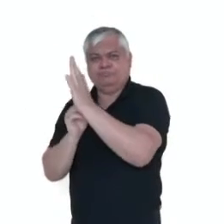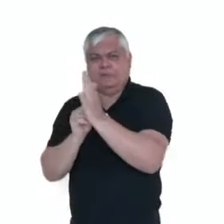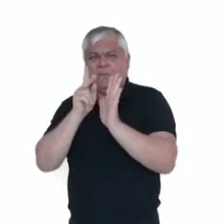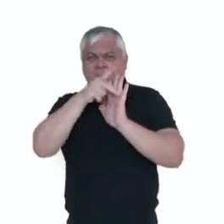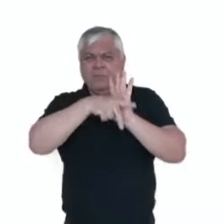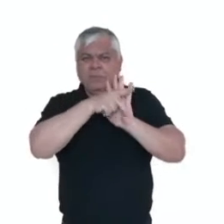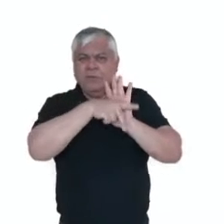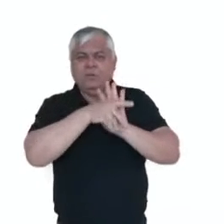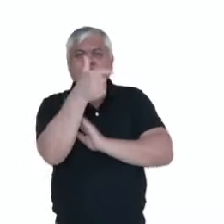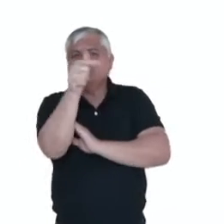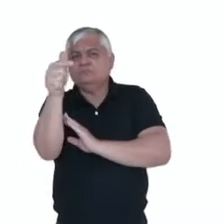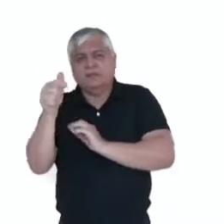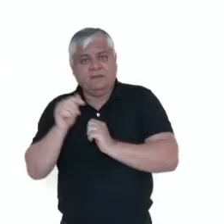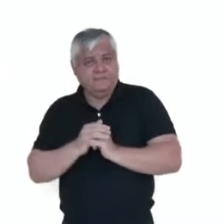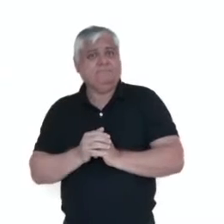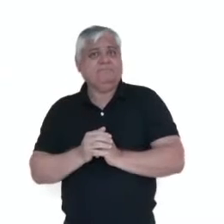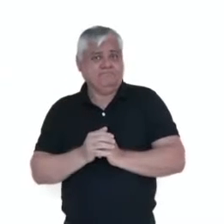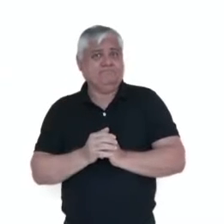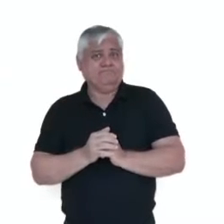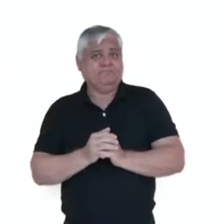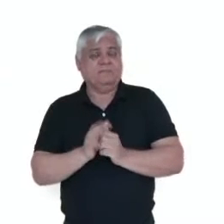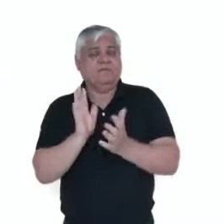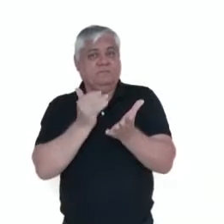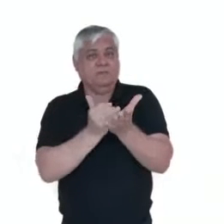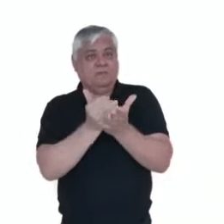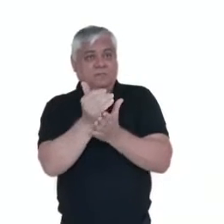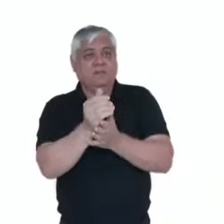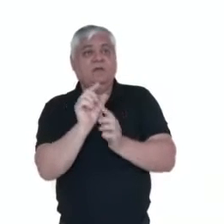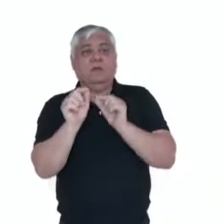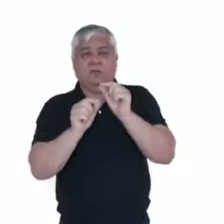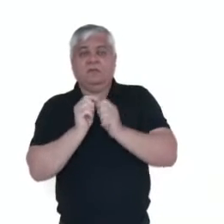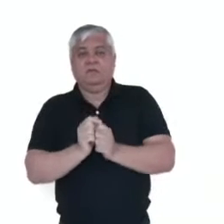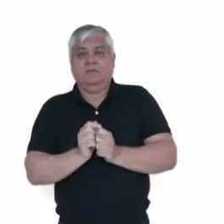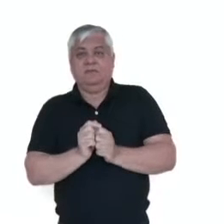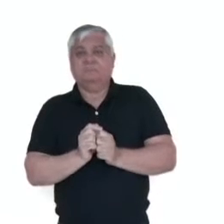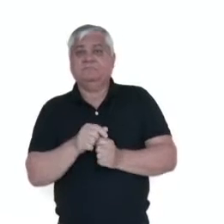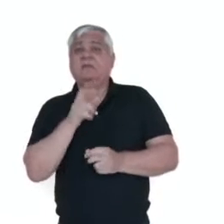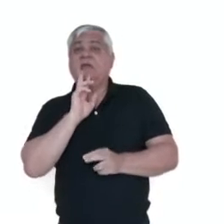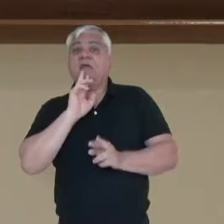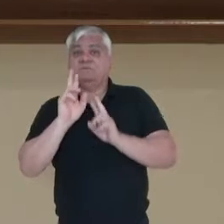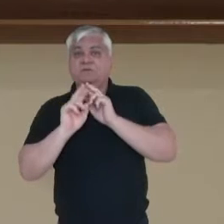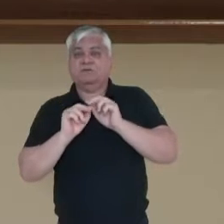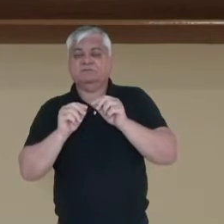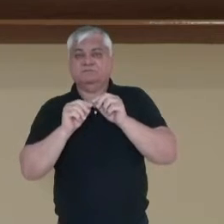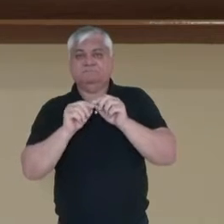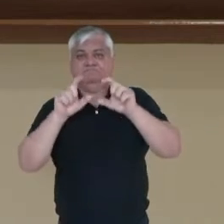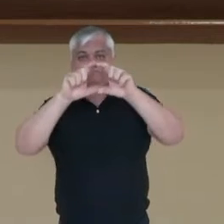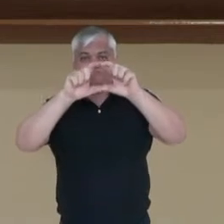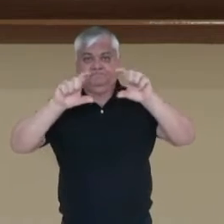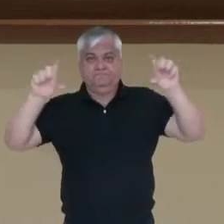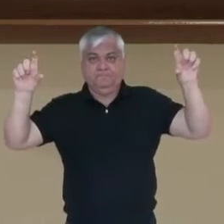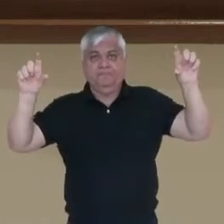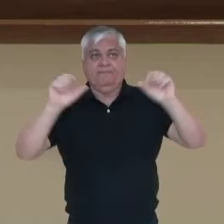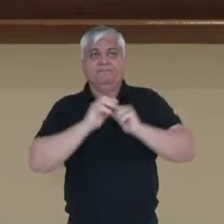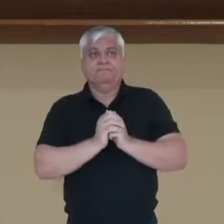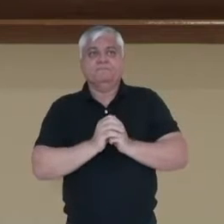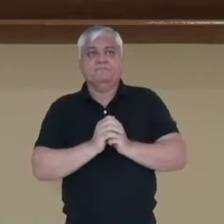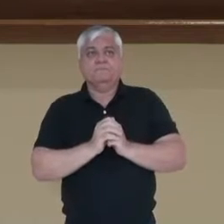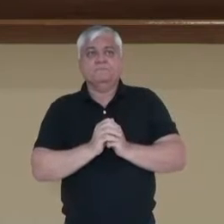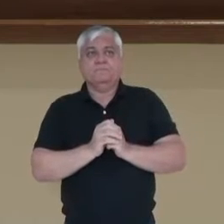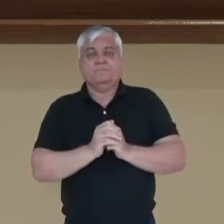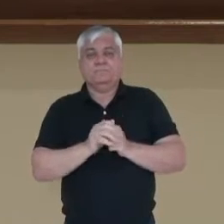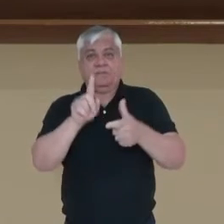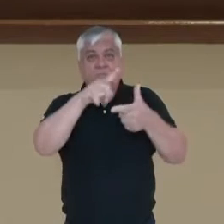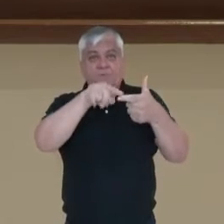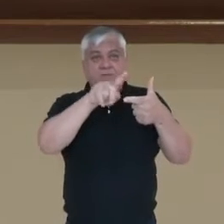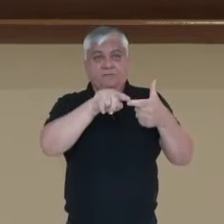são? Para começar a aula, nós vamos colocar as respostas em duas colunas do Jamboard. Problema